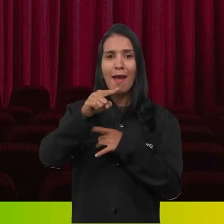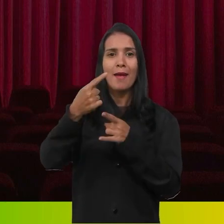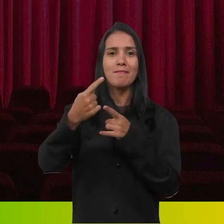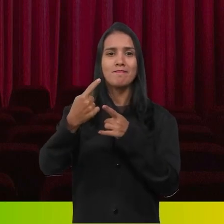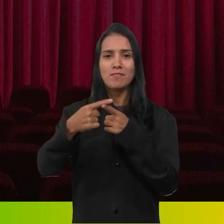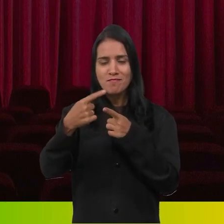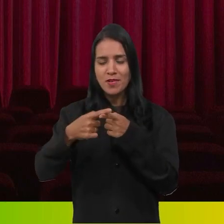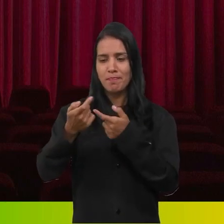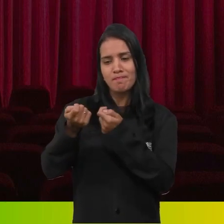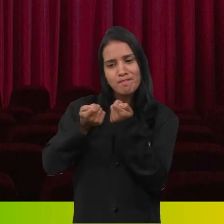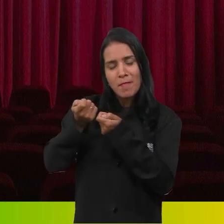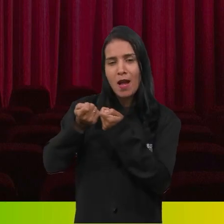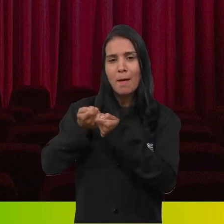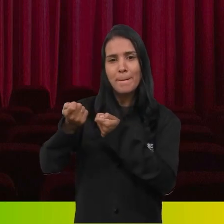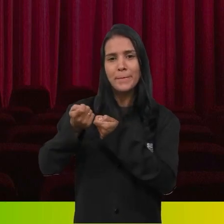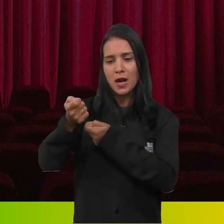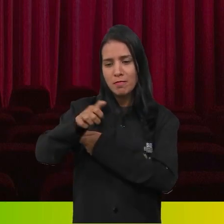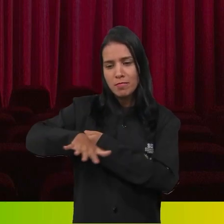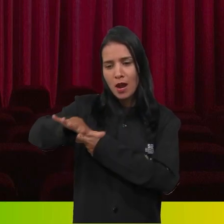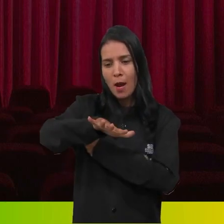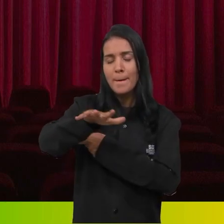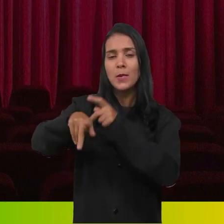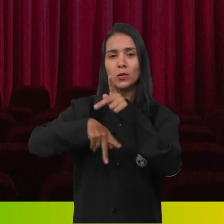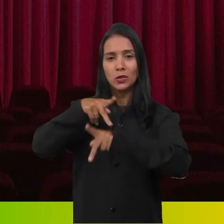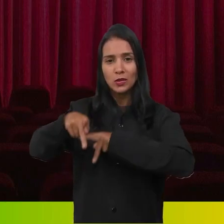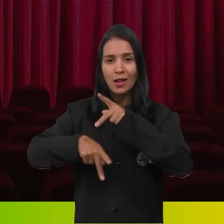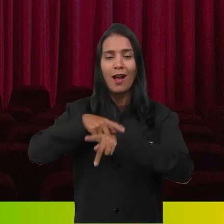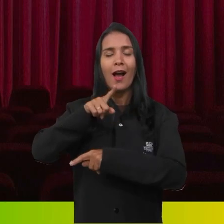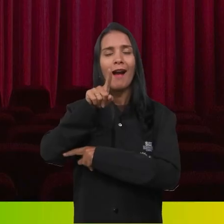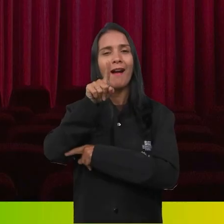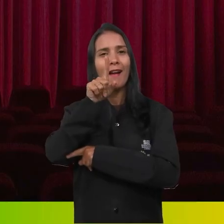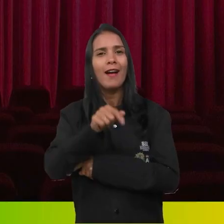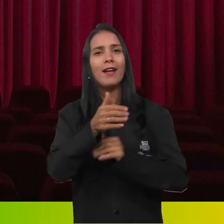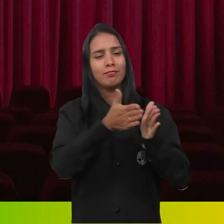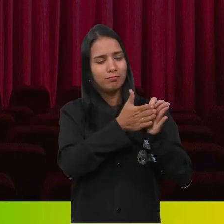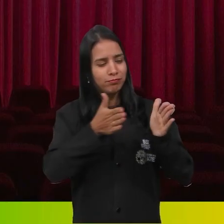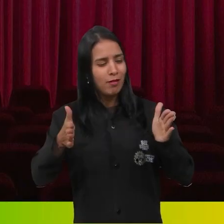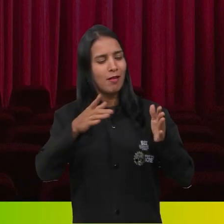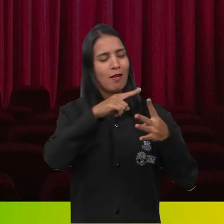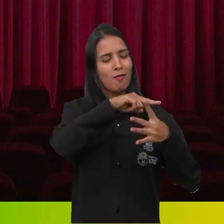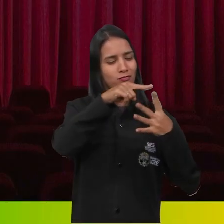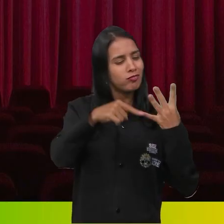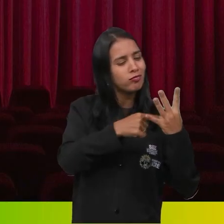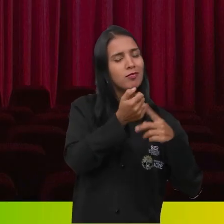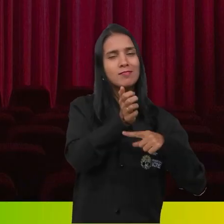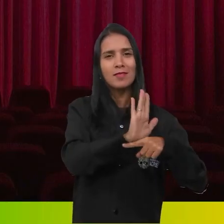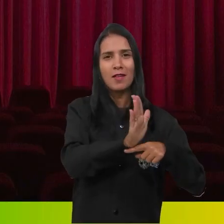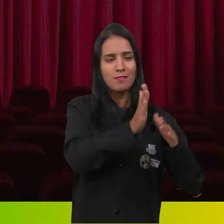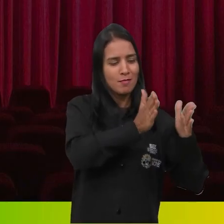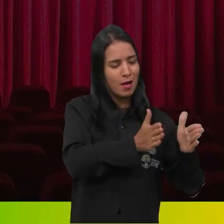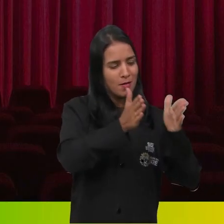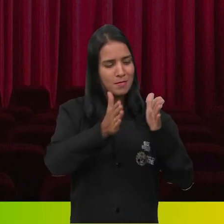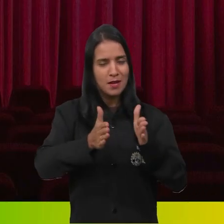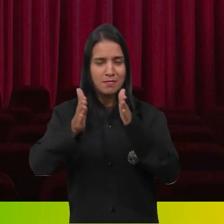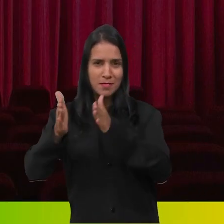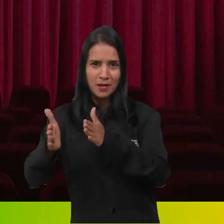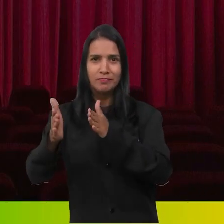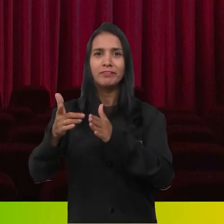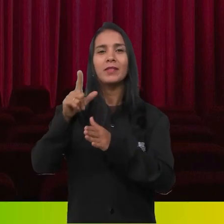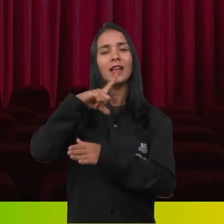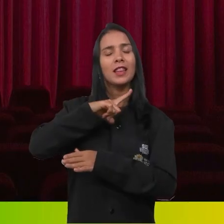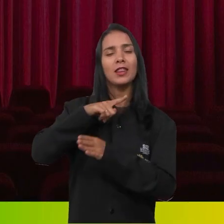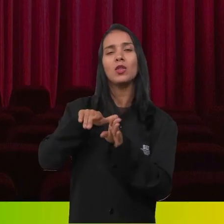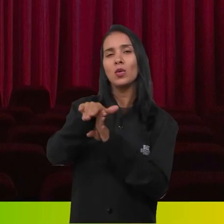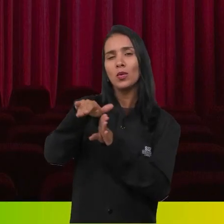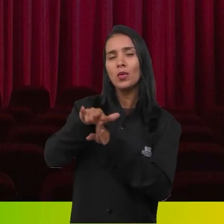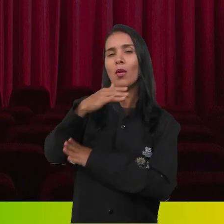muito bem conhecido, é uma longa-metragem de comédia brasileiro. Ele foi dirigido por André Pelens e